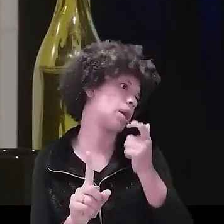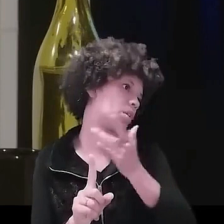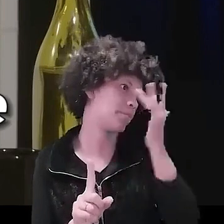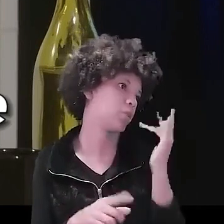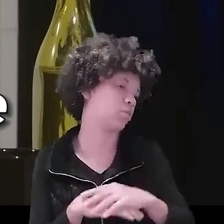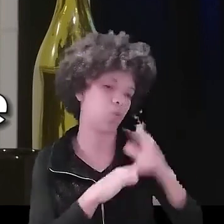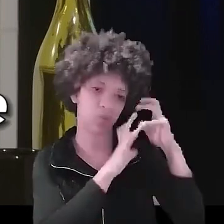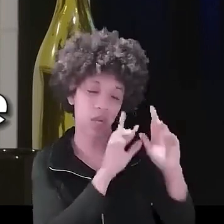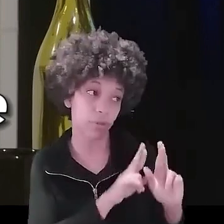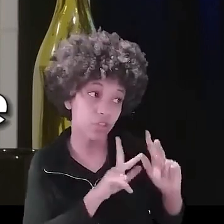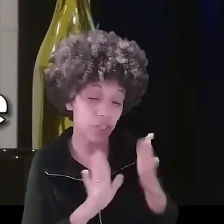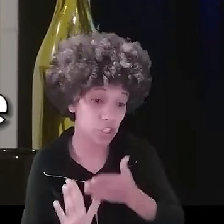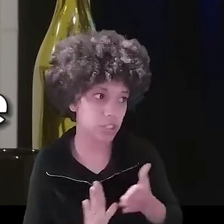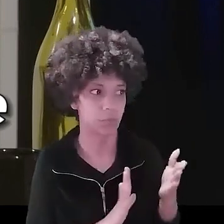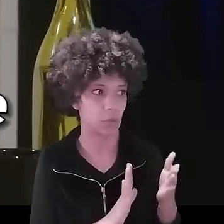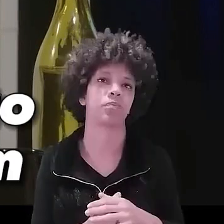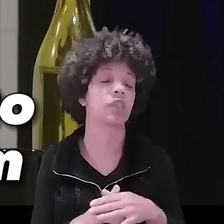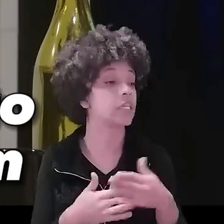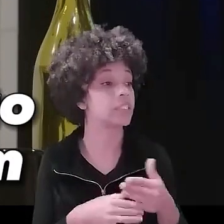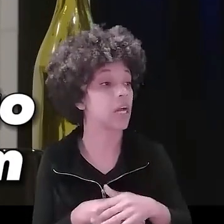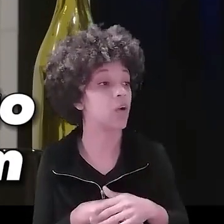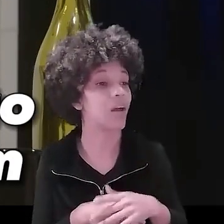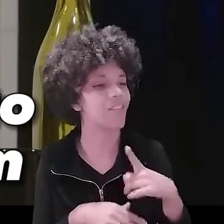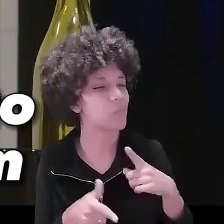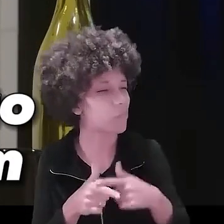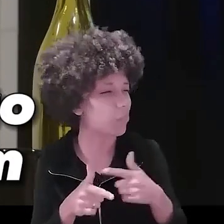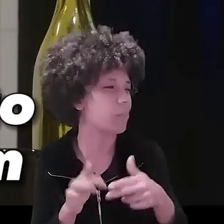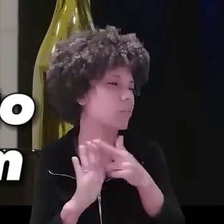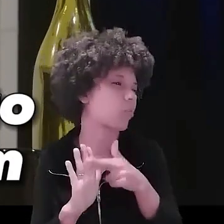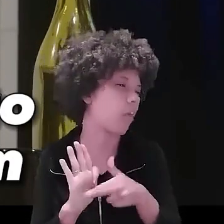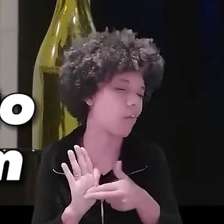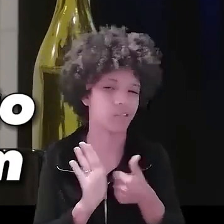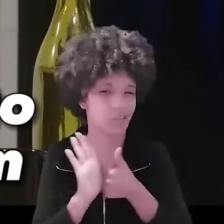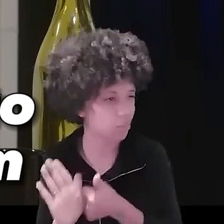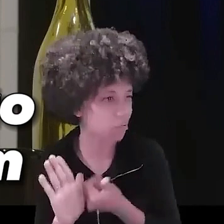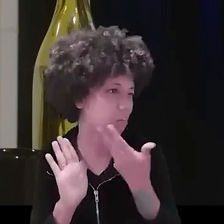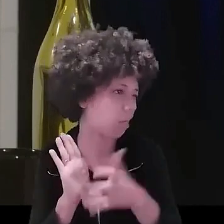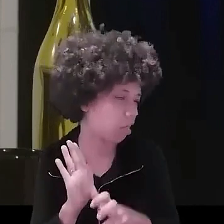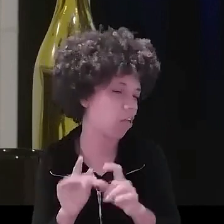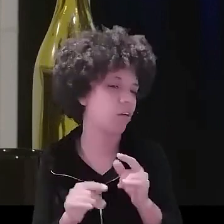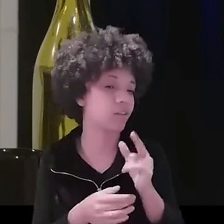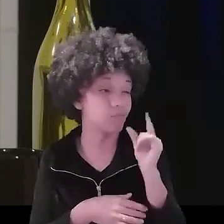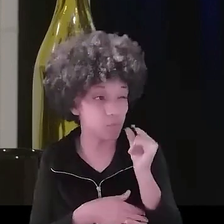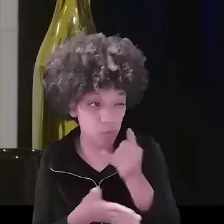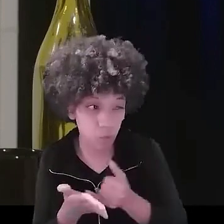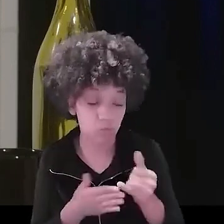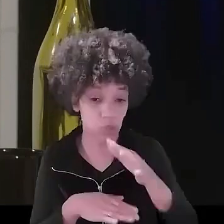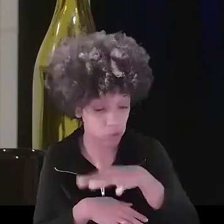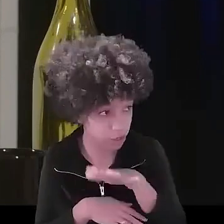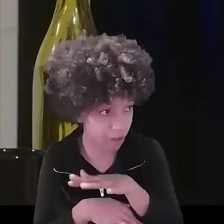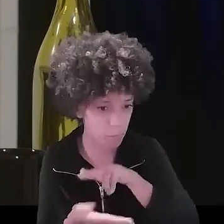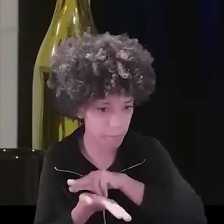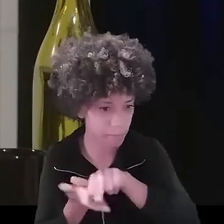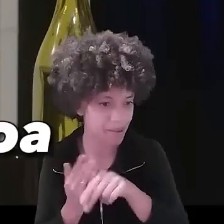É na adolescência. O seu cérebro é totalmente diferente nessa época. Então ele não tem muito problema com regras. Assim. Drogas, Maurício, de uma